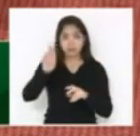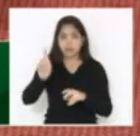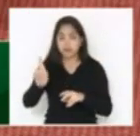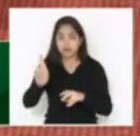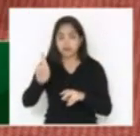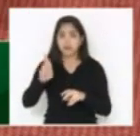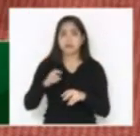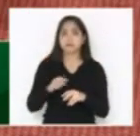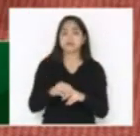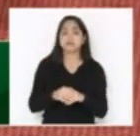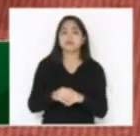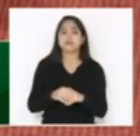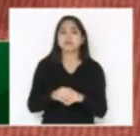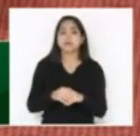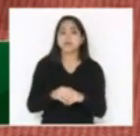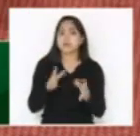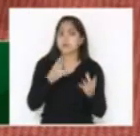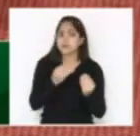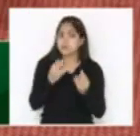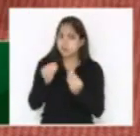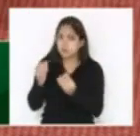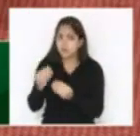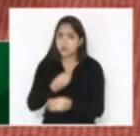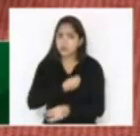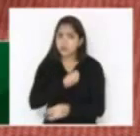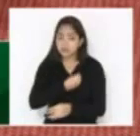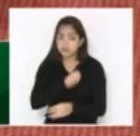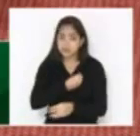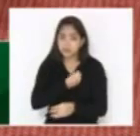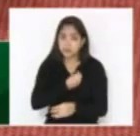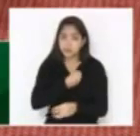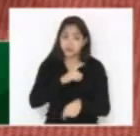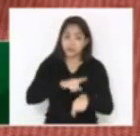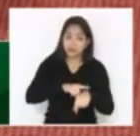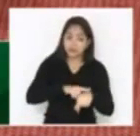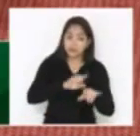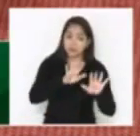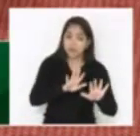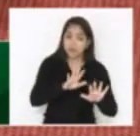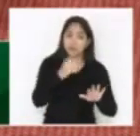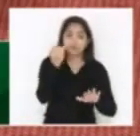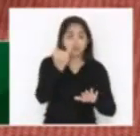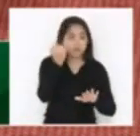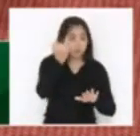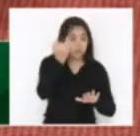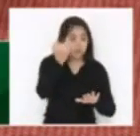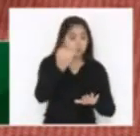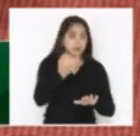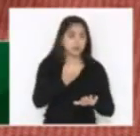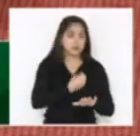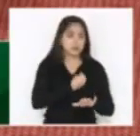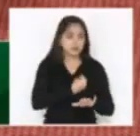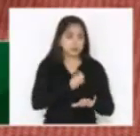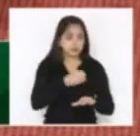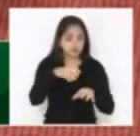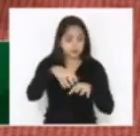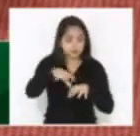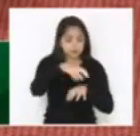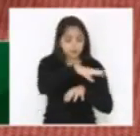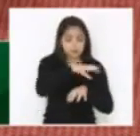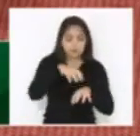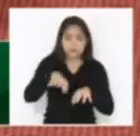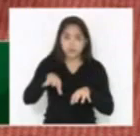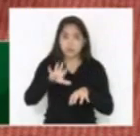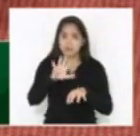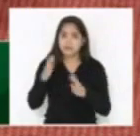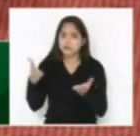das ADRs, e são muitas mesmo. Seja, para aquele momento ela serviu, foi importante para a questão da descentralização. Hoje a